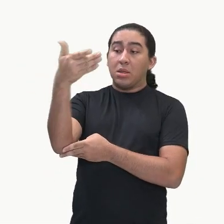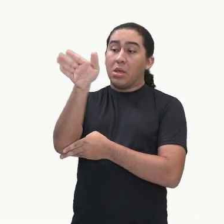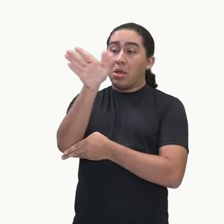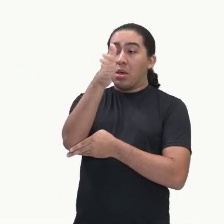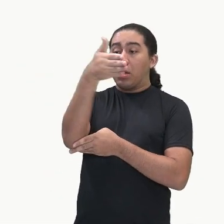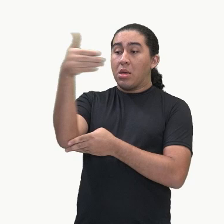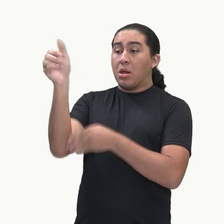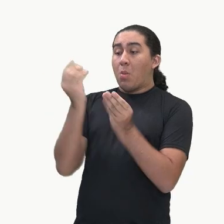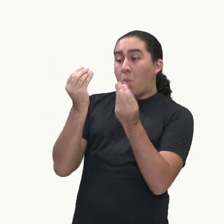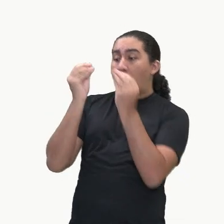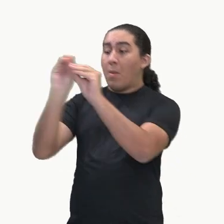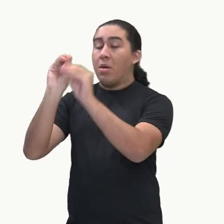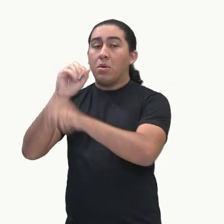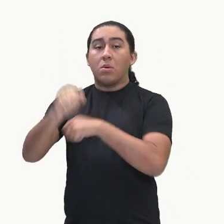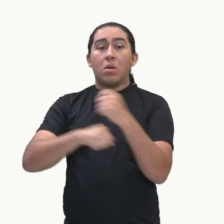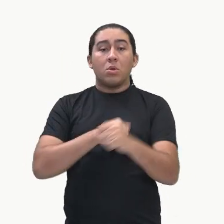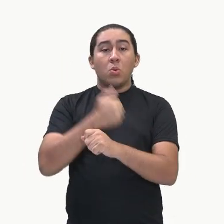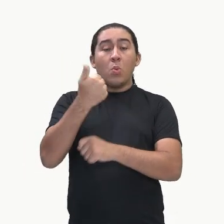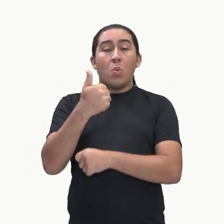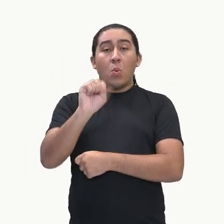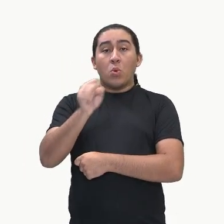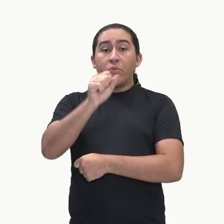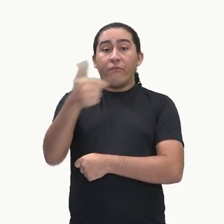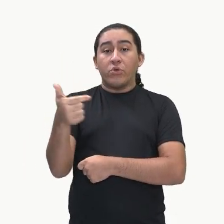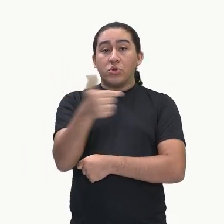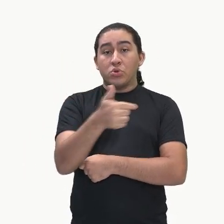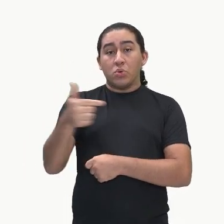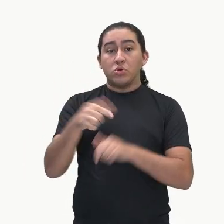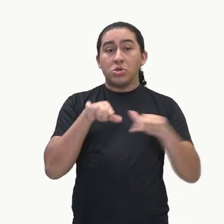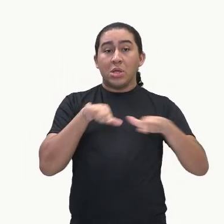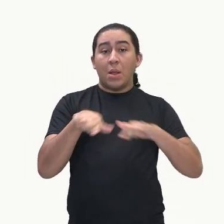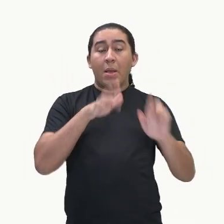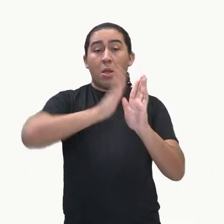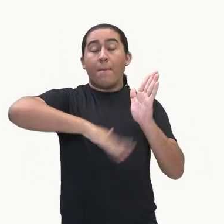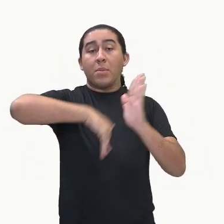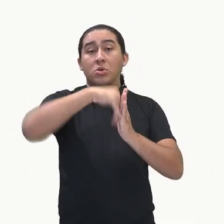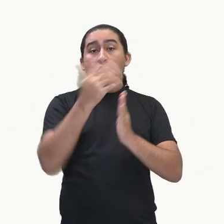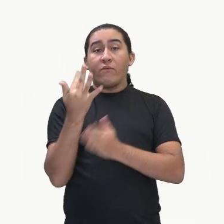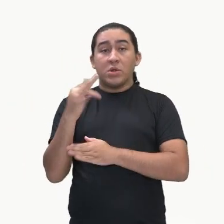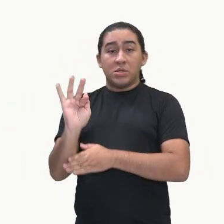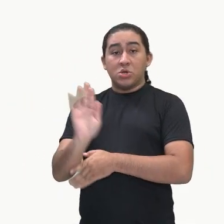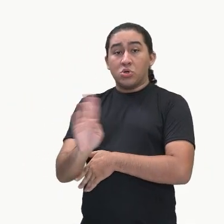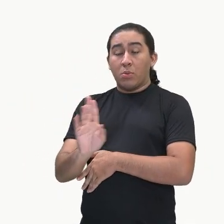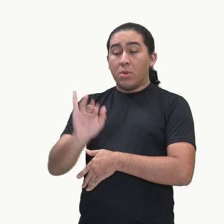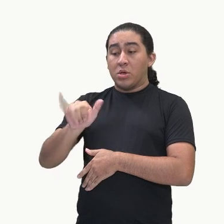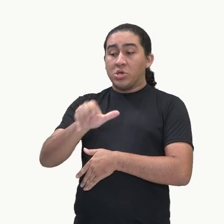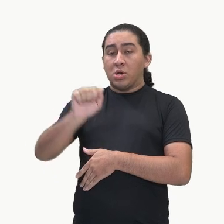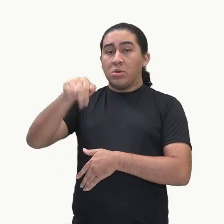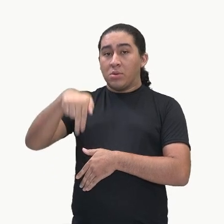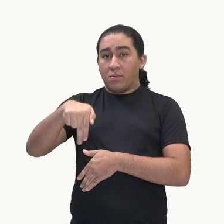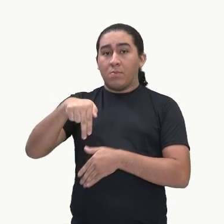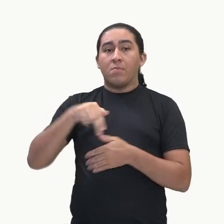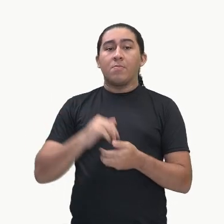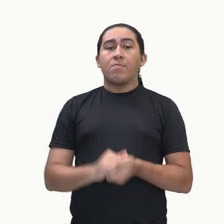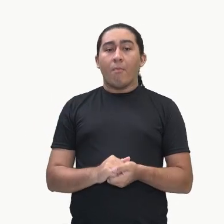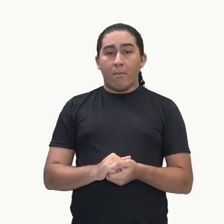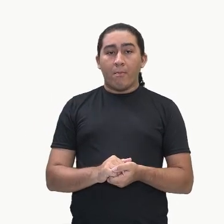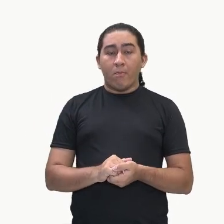em 1822, num trabalho do pintor francês Jean-Baptiste Debré,